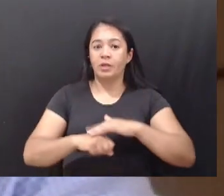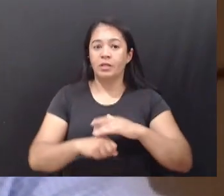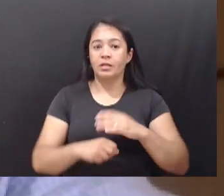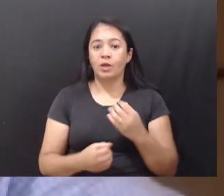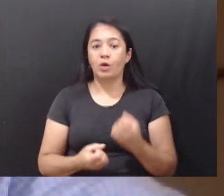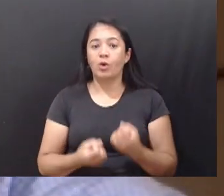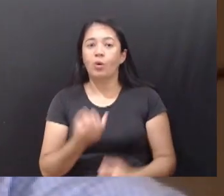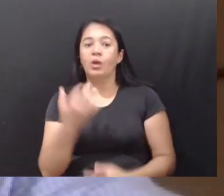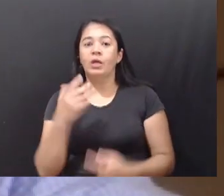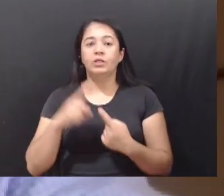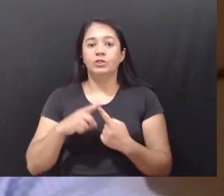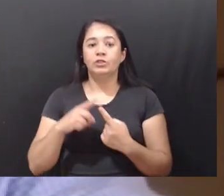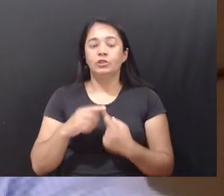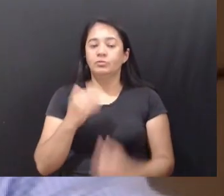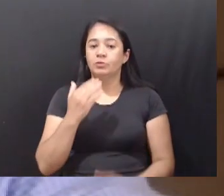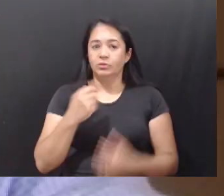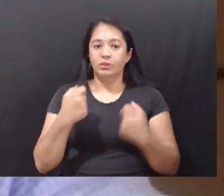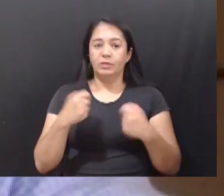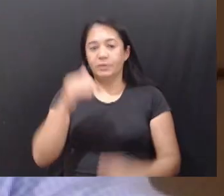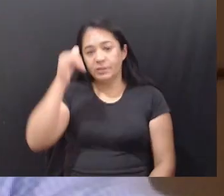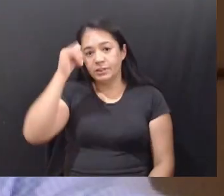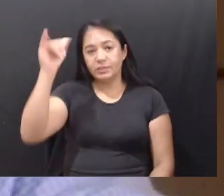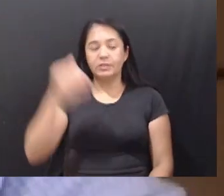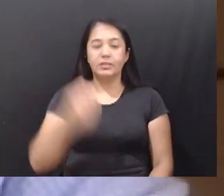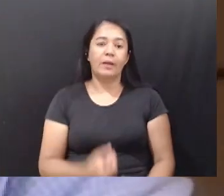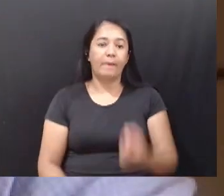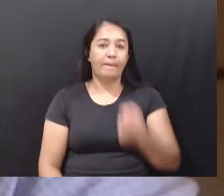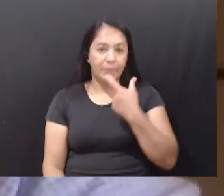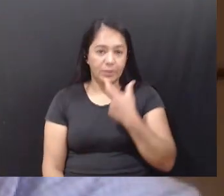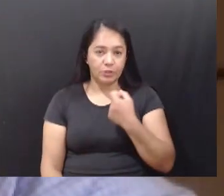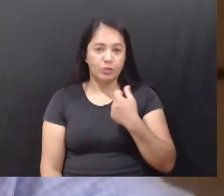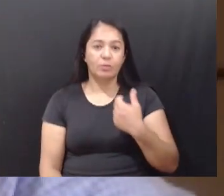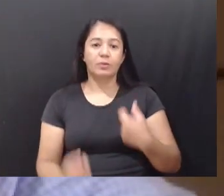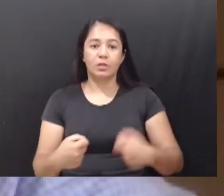que alimentos devem ser evitados, né,